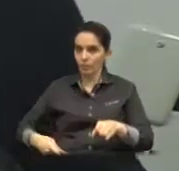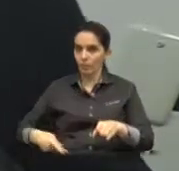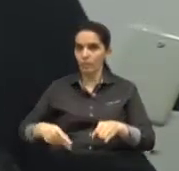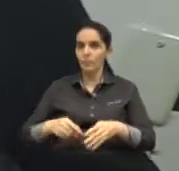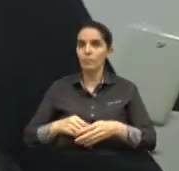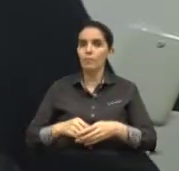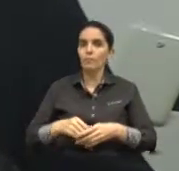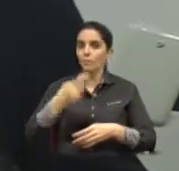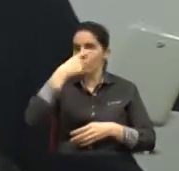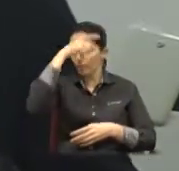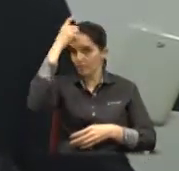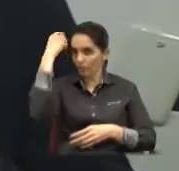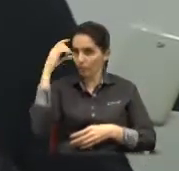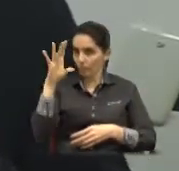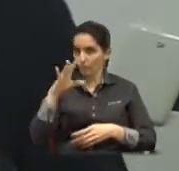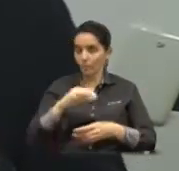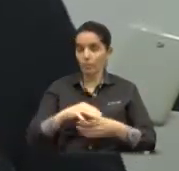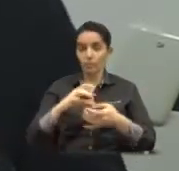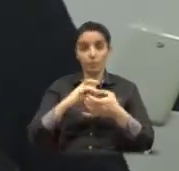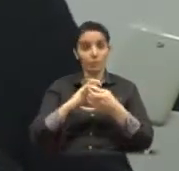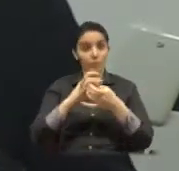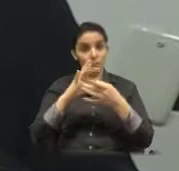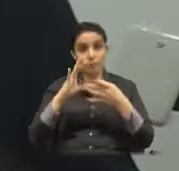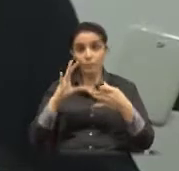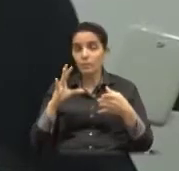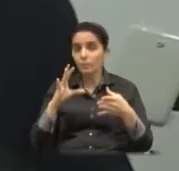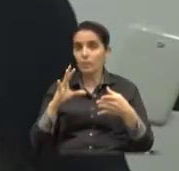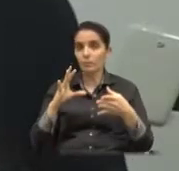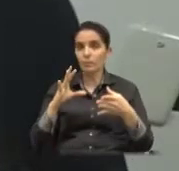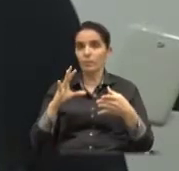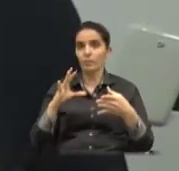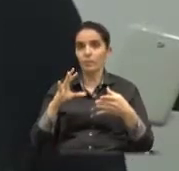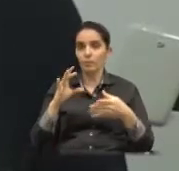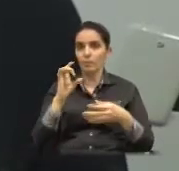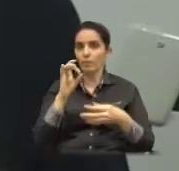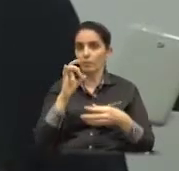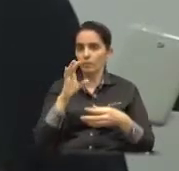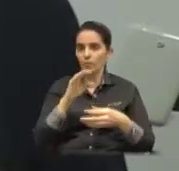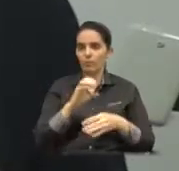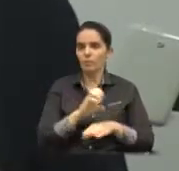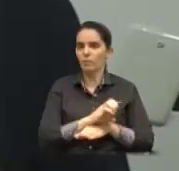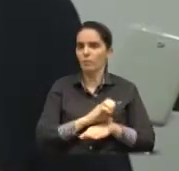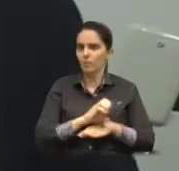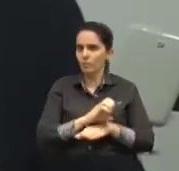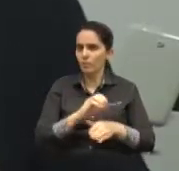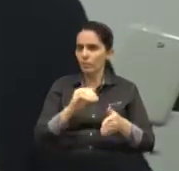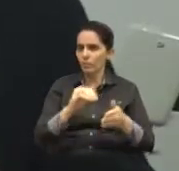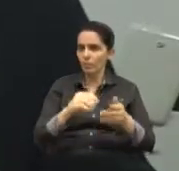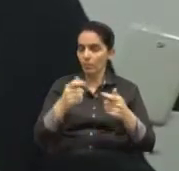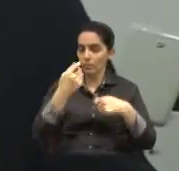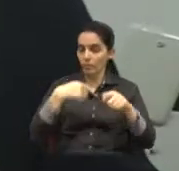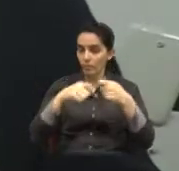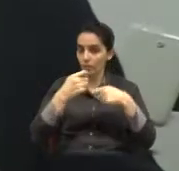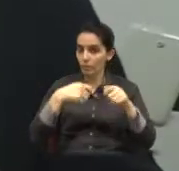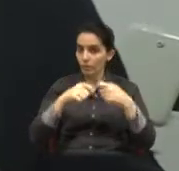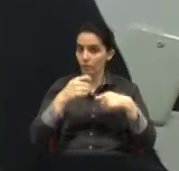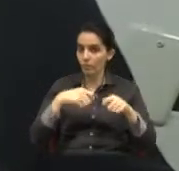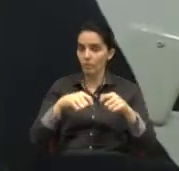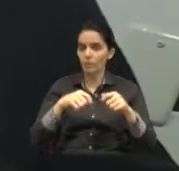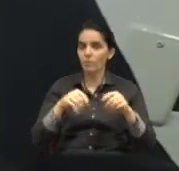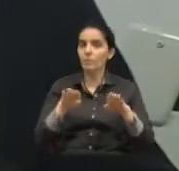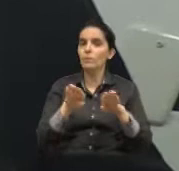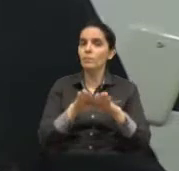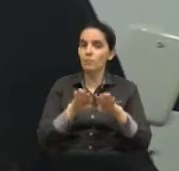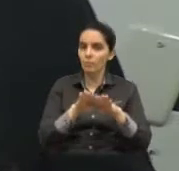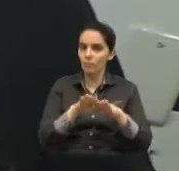estou à disposição não só nessa questão do Estado, da administração, mas também no